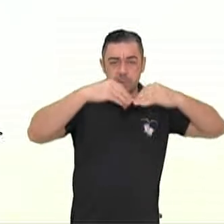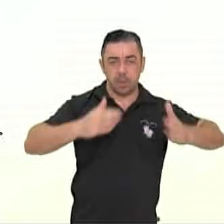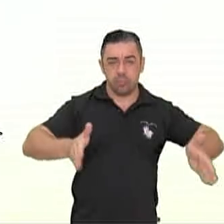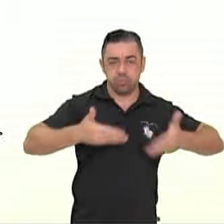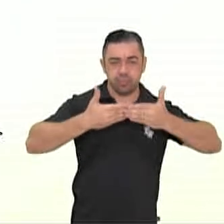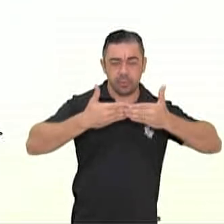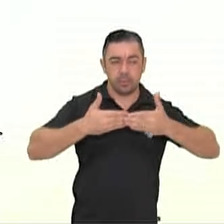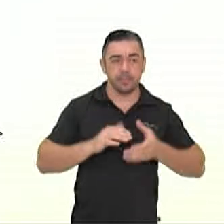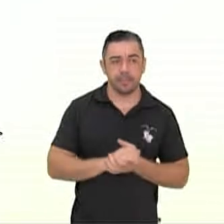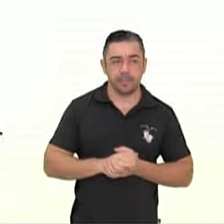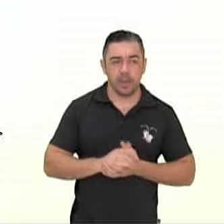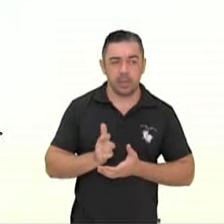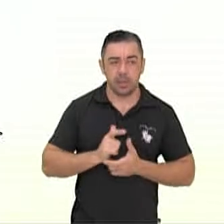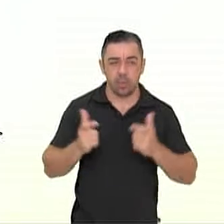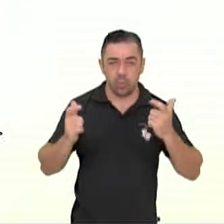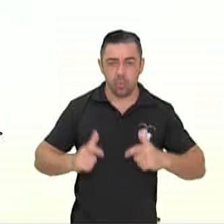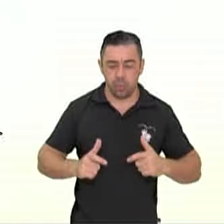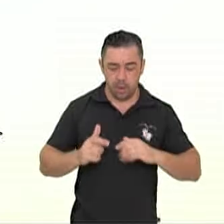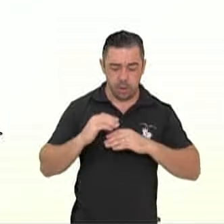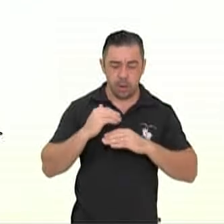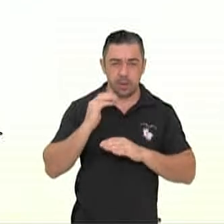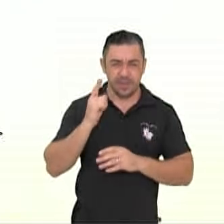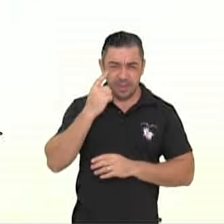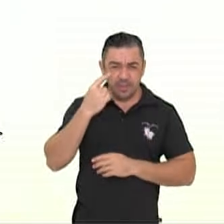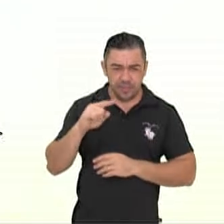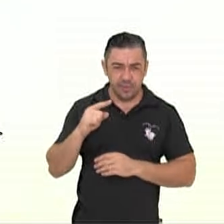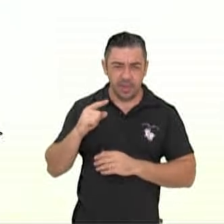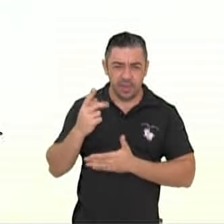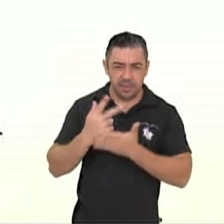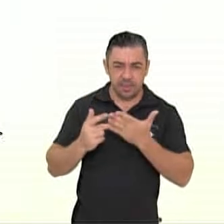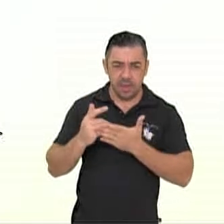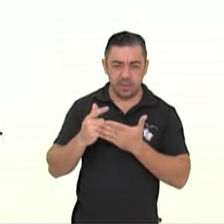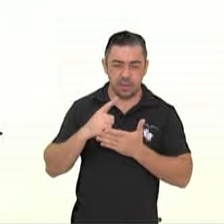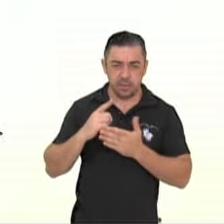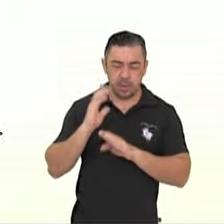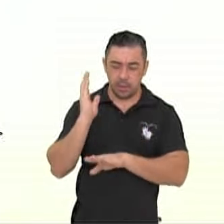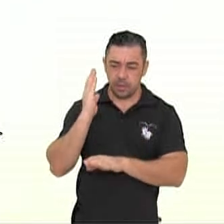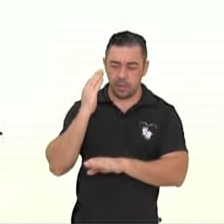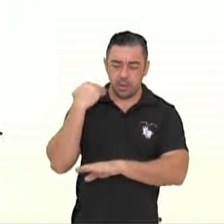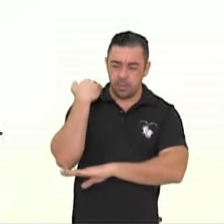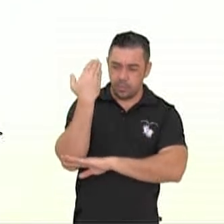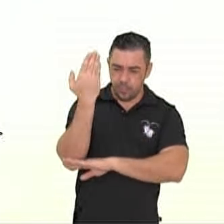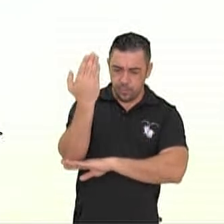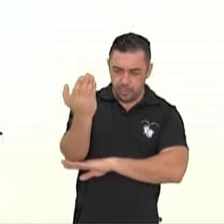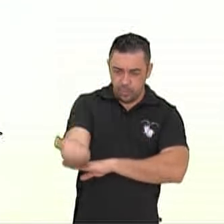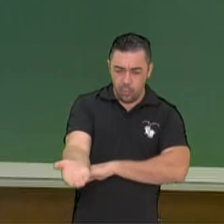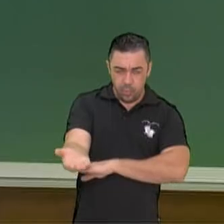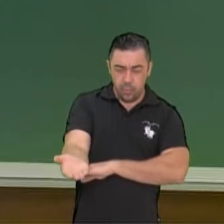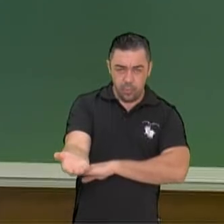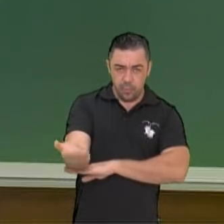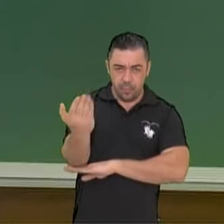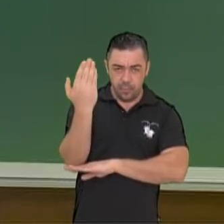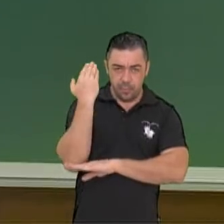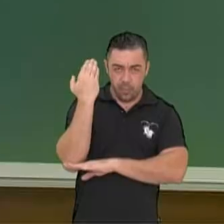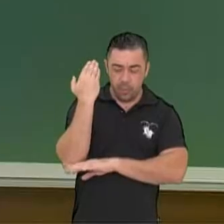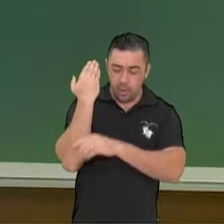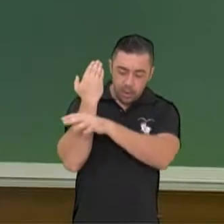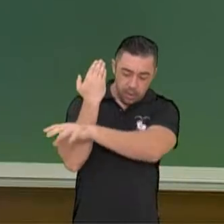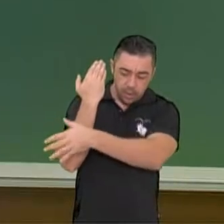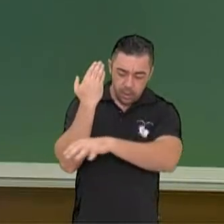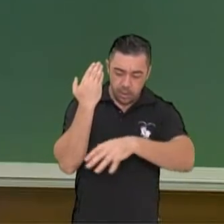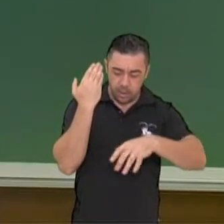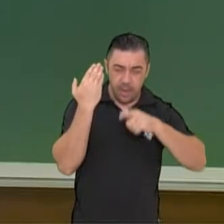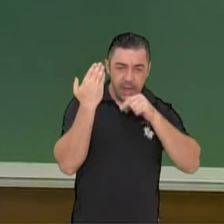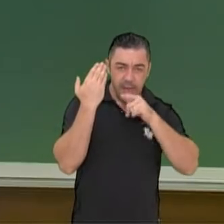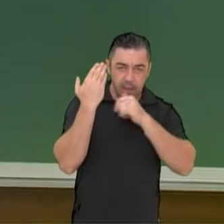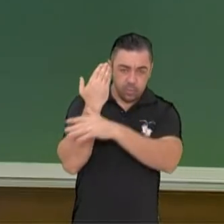E o fosso é a gente sempre vê em desenhos, né, que são aqueles jacarés, claro que não tem jacaré, alguns poderiam até ter, não estou dizendo que não tenha,